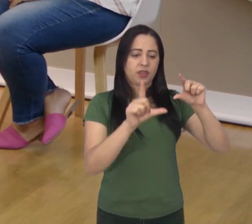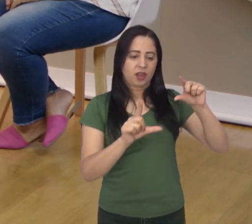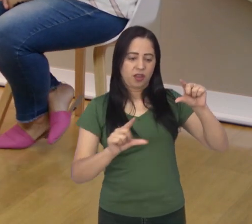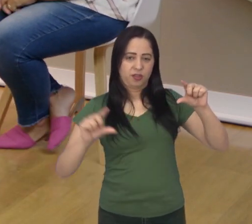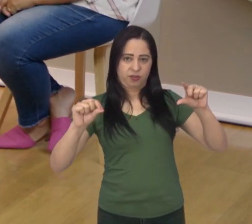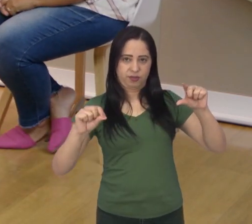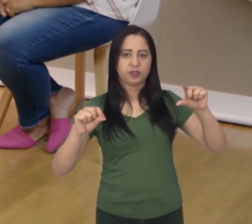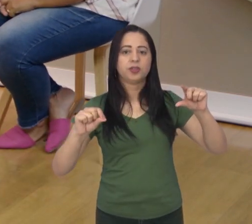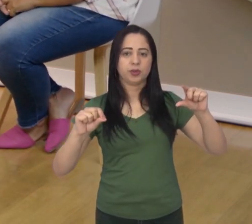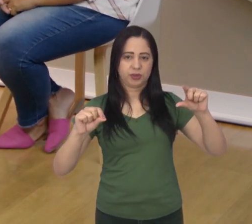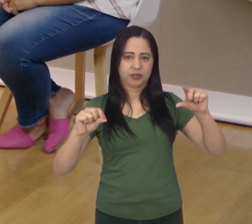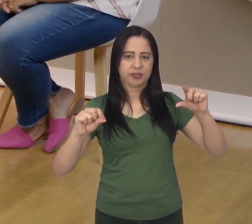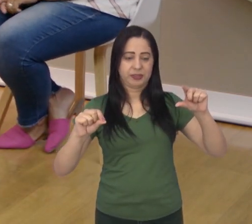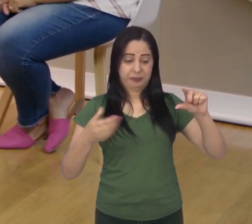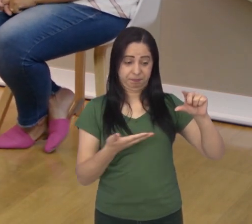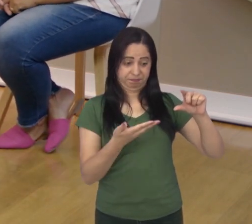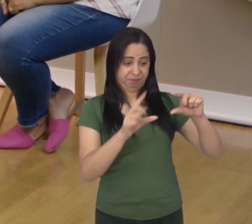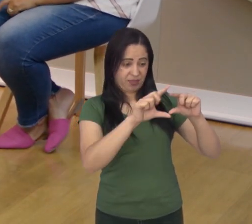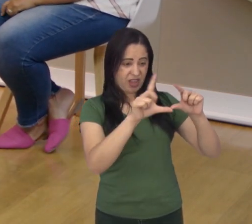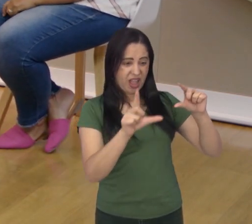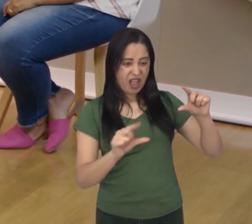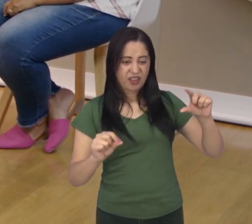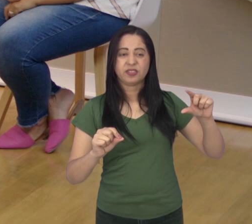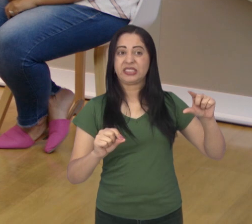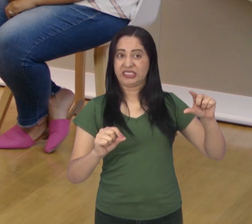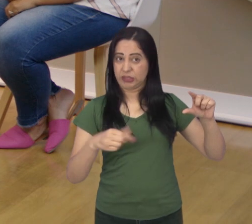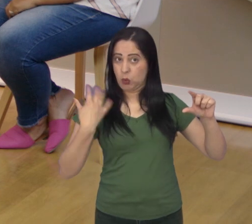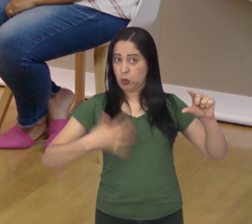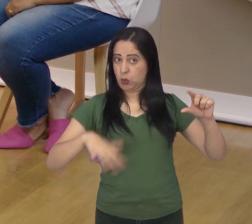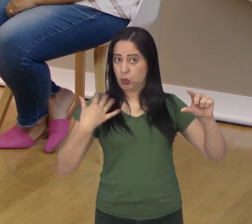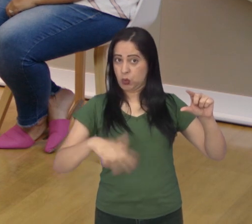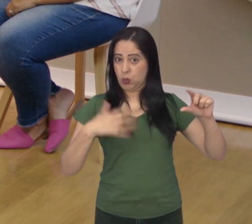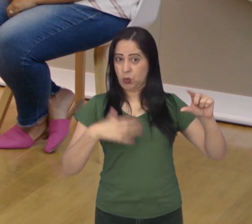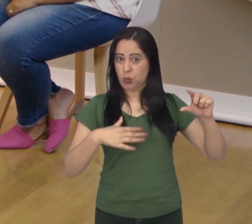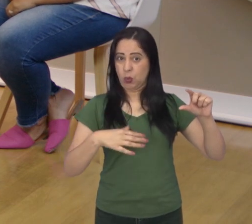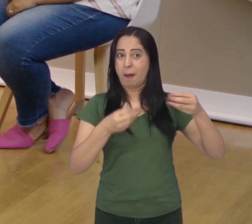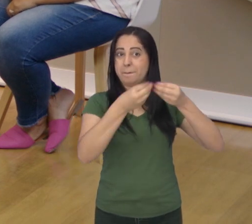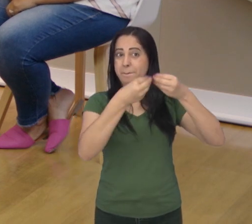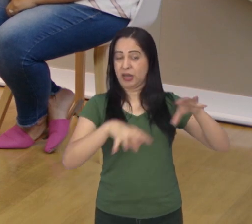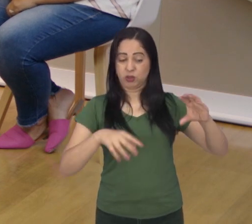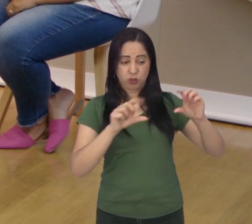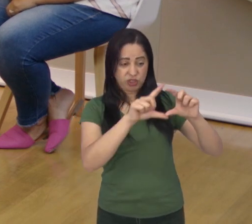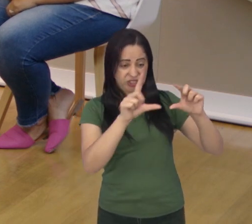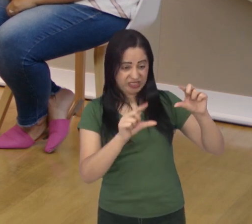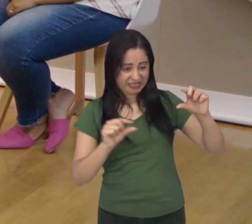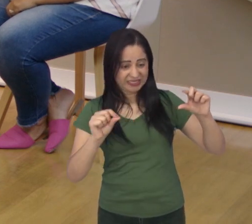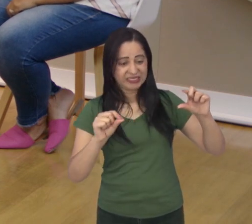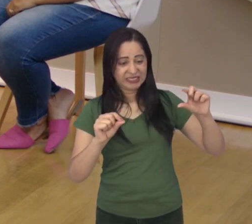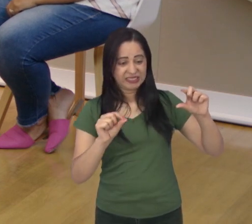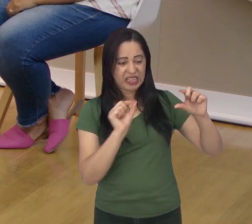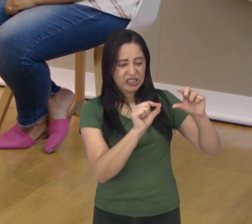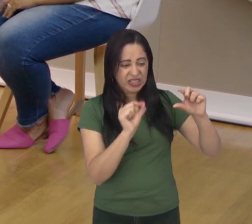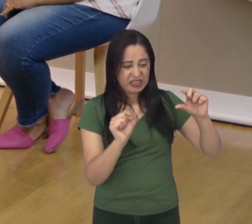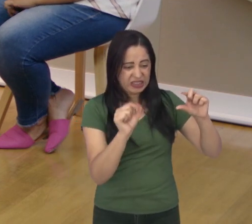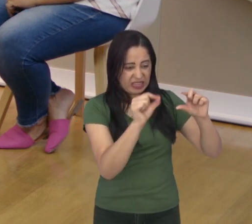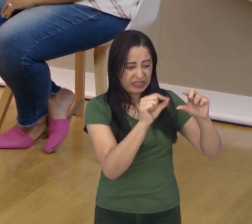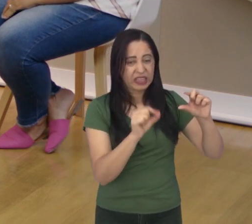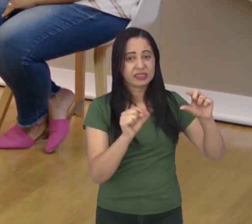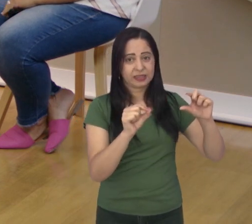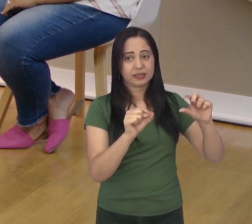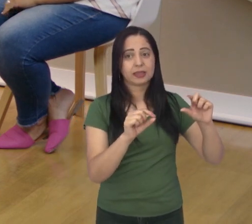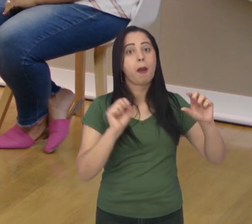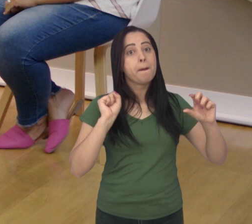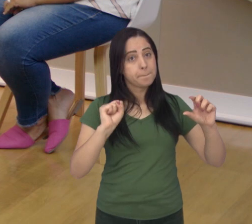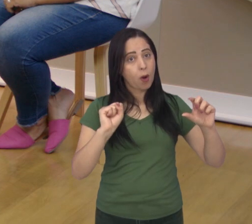inseticida, né? Então essa planta está muito atacada, ela precisa ter realmente um controle maior. O que a gente pode usar?